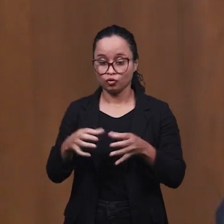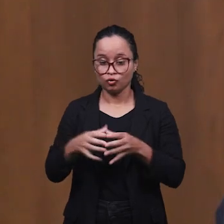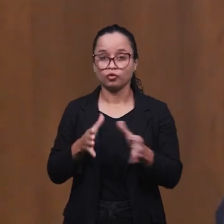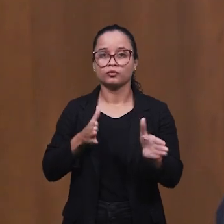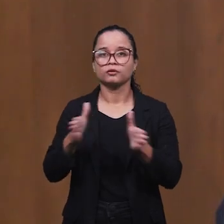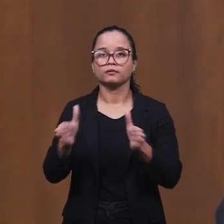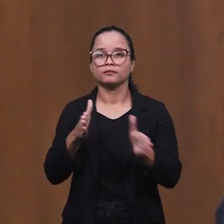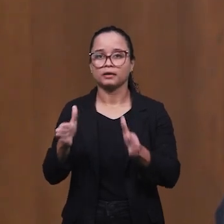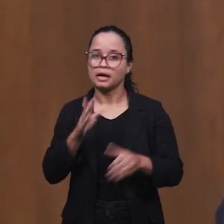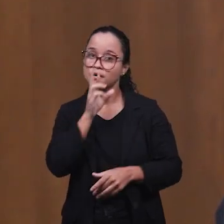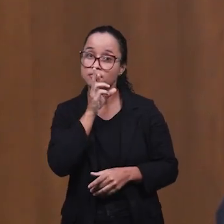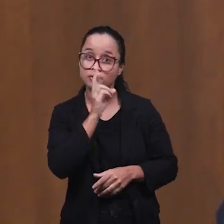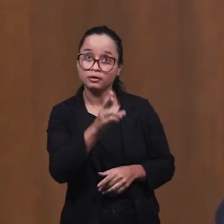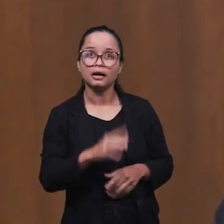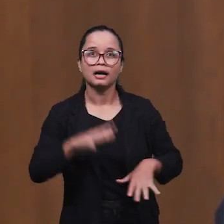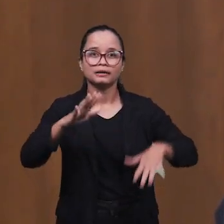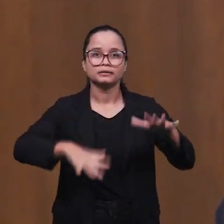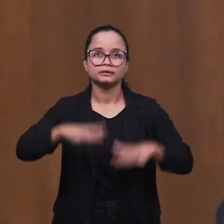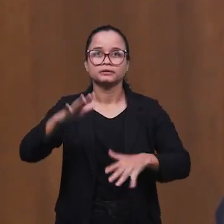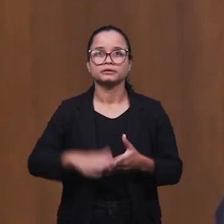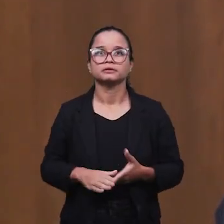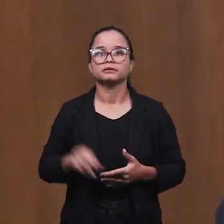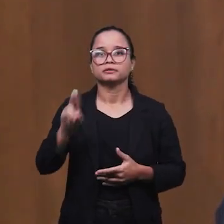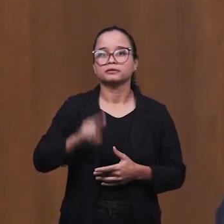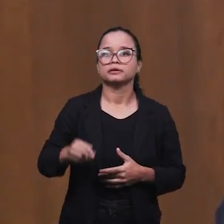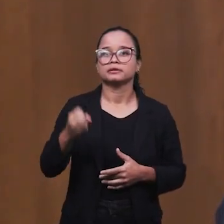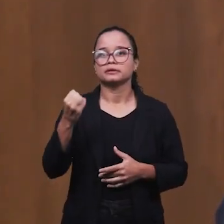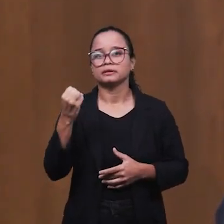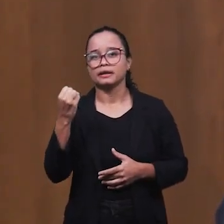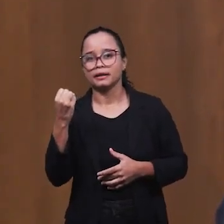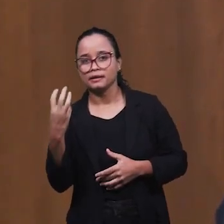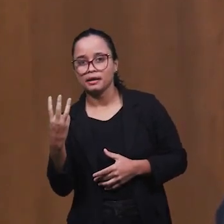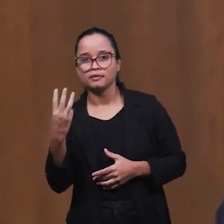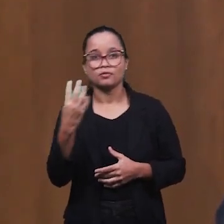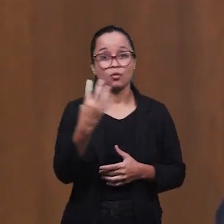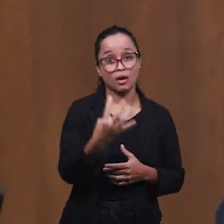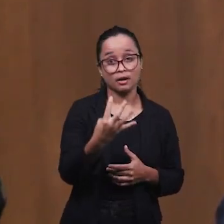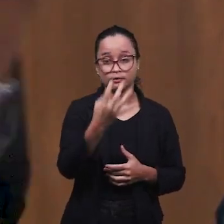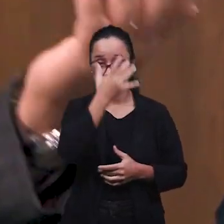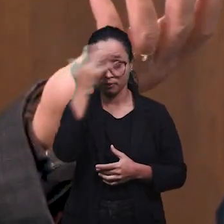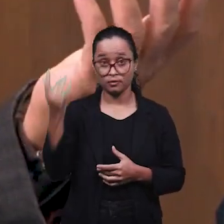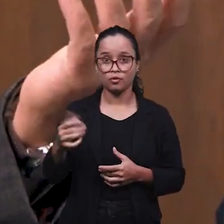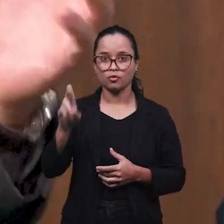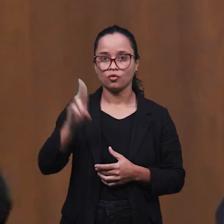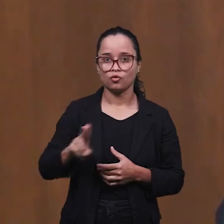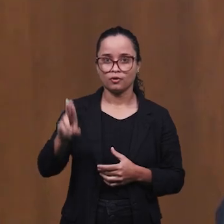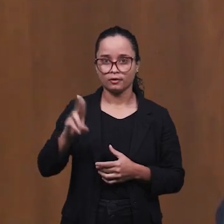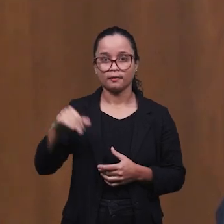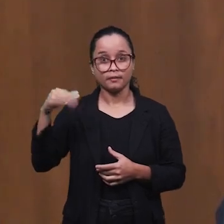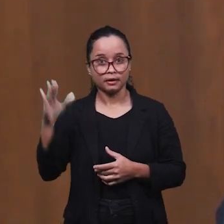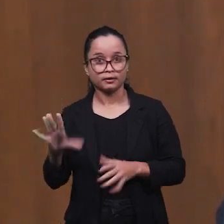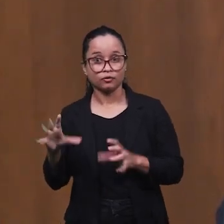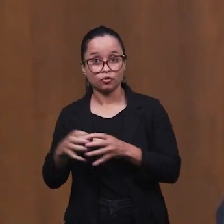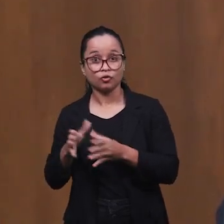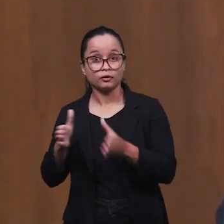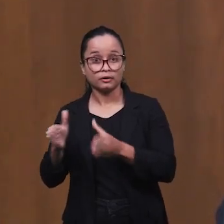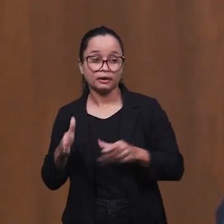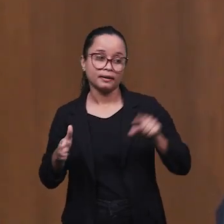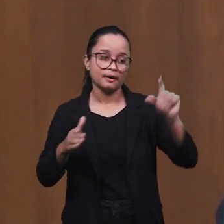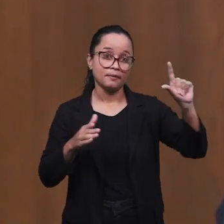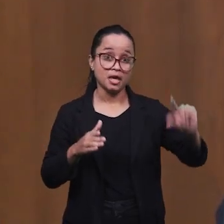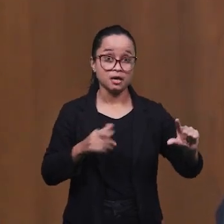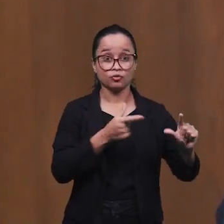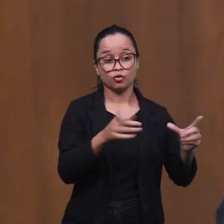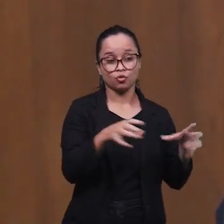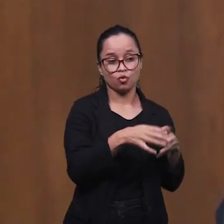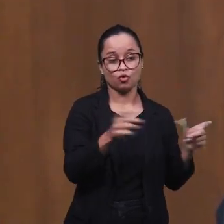acessibilidade respondendo. Às vezes nós temos usado assim 3, 4, pretendemos usar mais, usar menos os outros e usar mais o grupo de